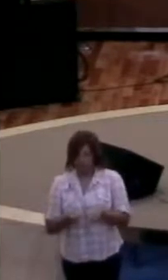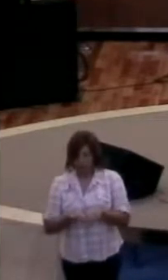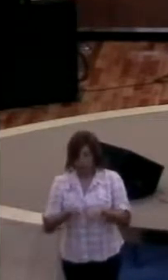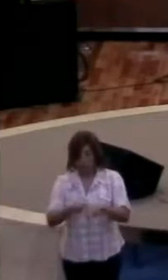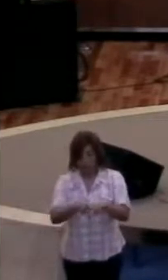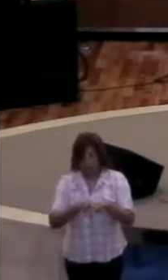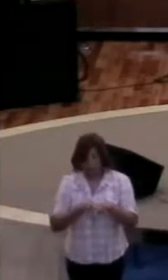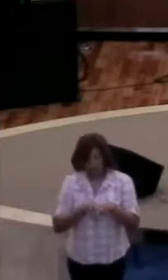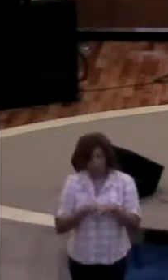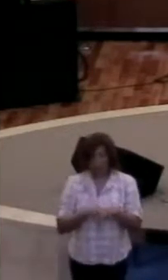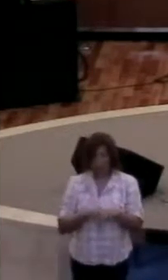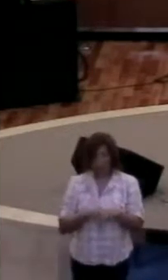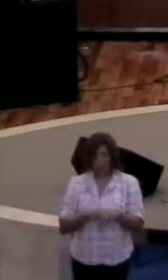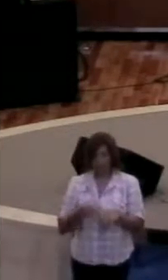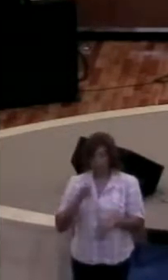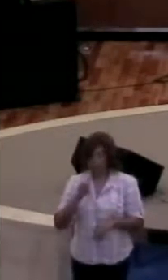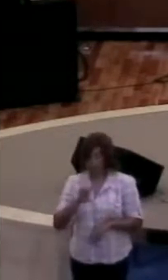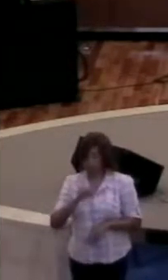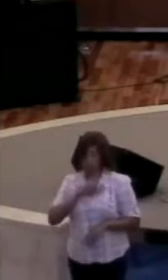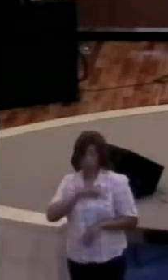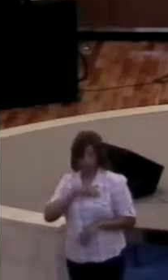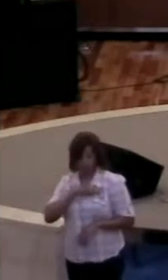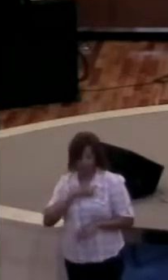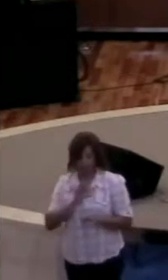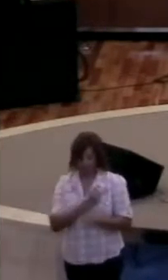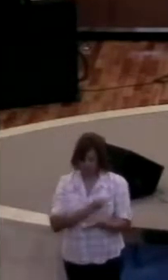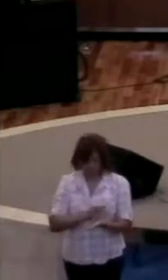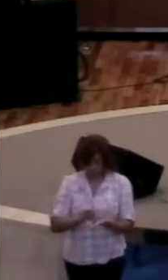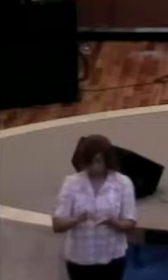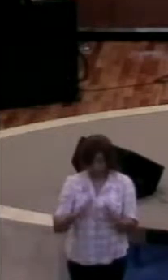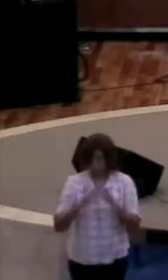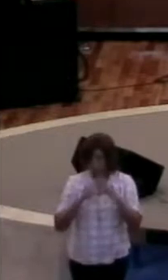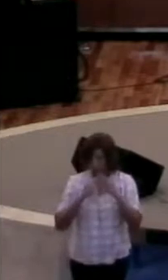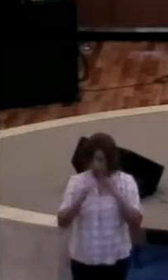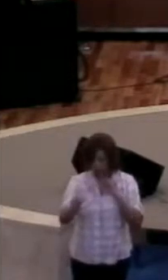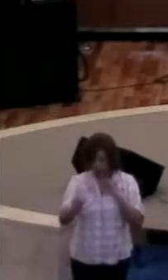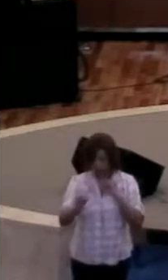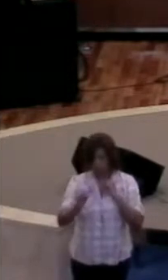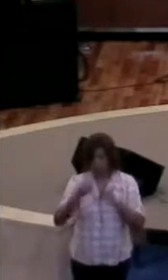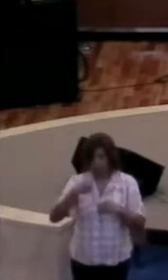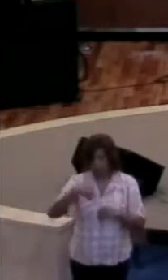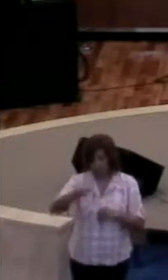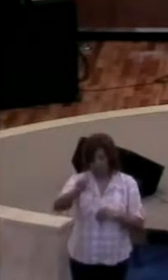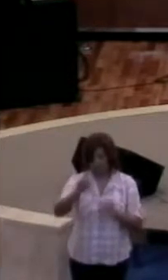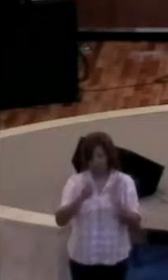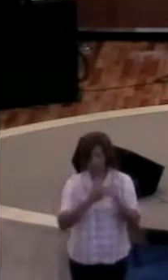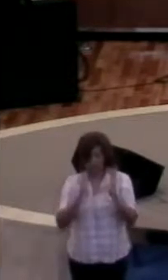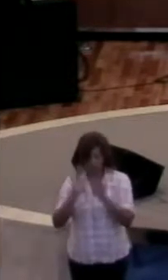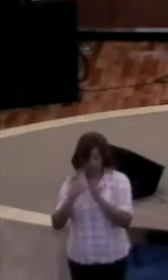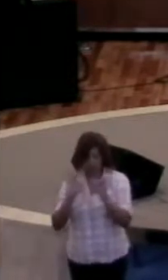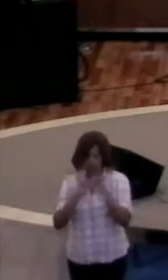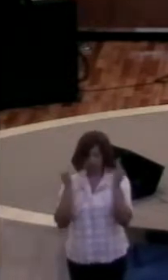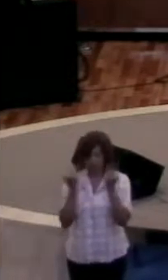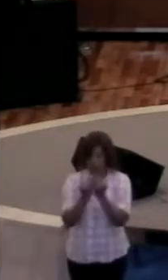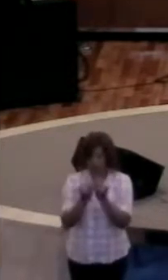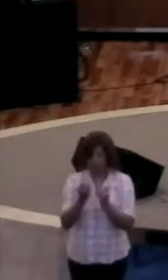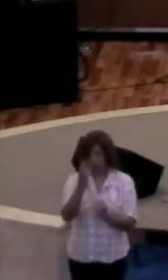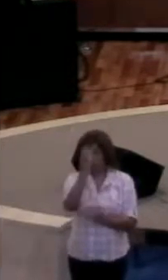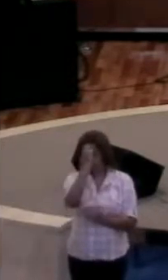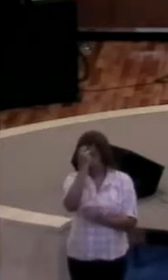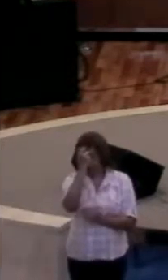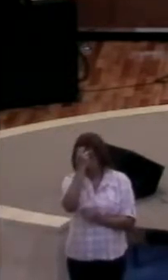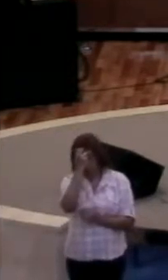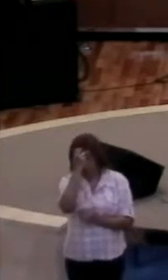desse detalhe que só Mateus escreveu sobre esta fuga, sobre a saída de Jesus e sua família para o Egito, criou-se